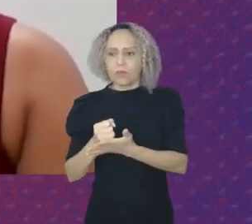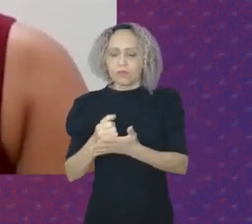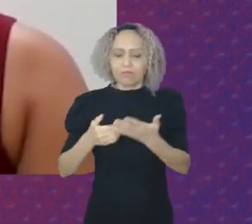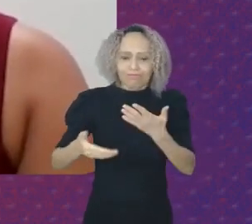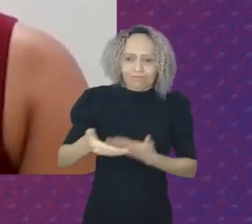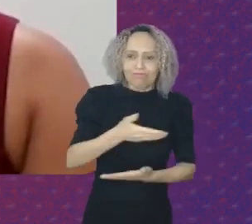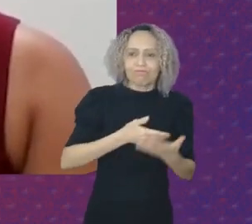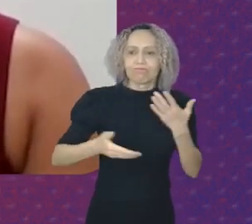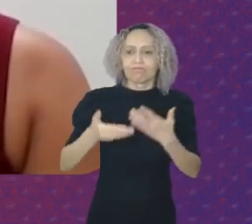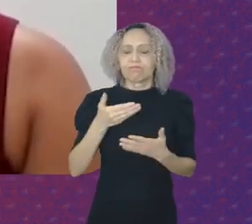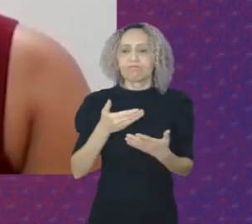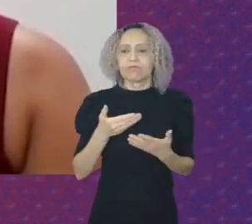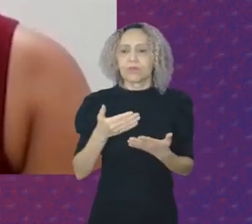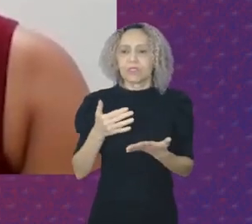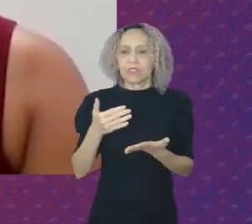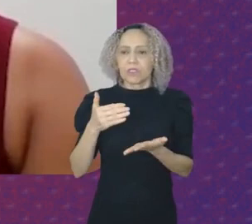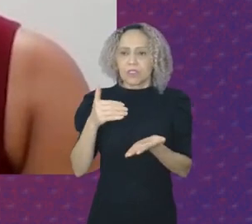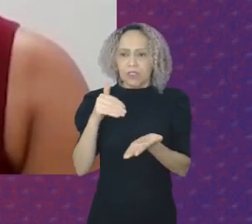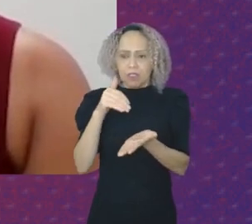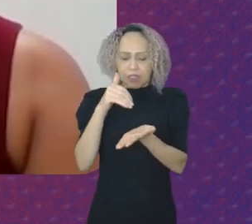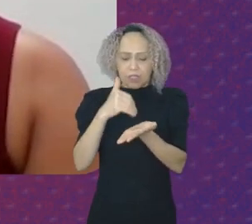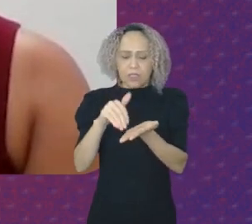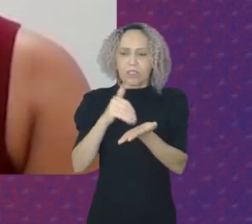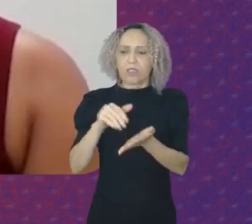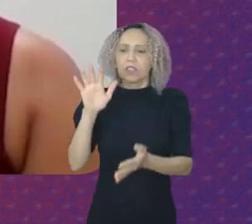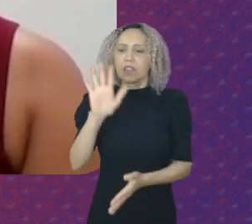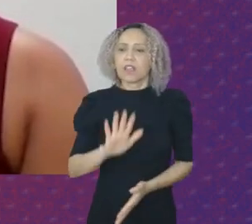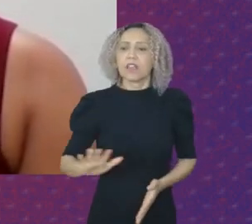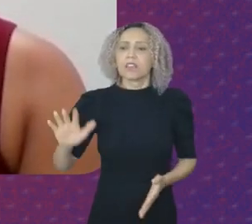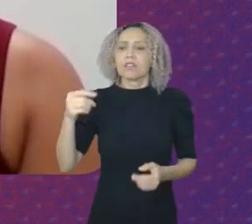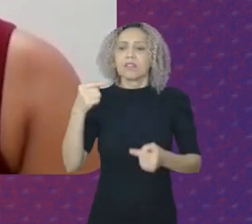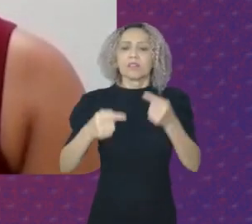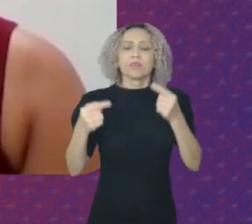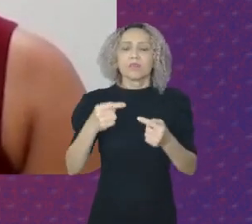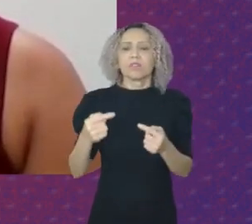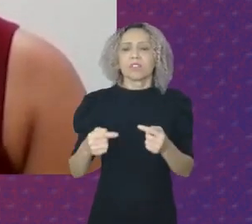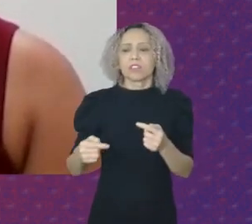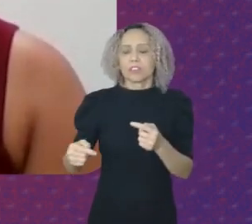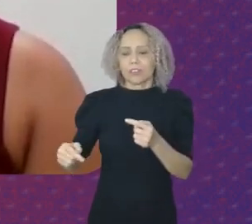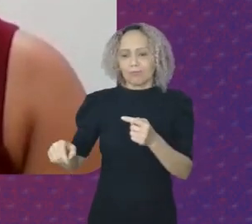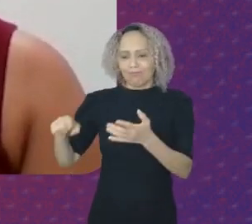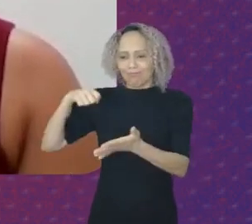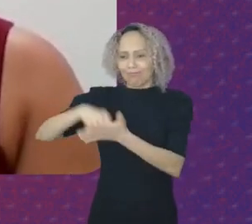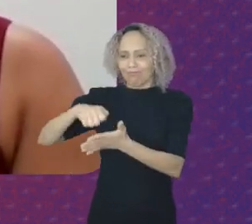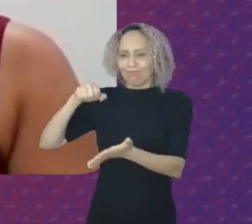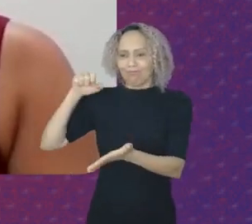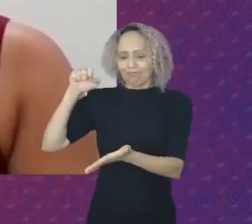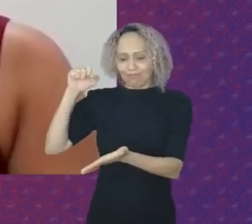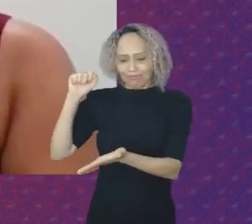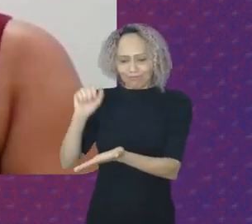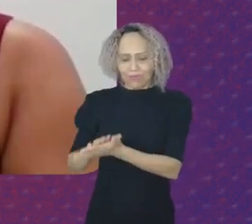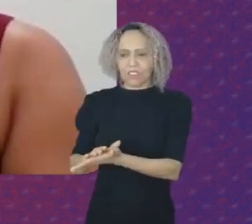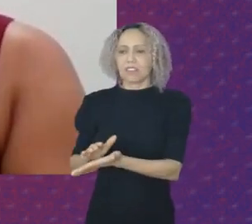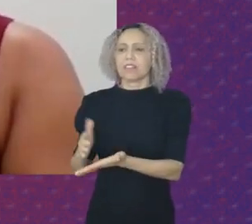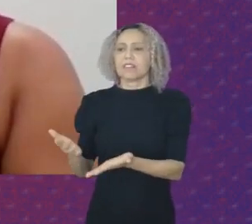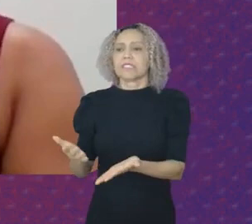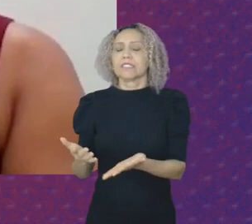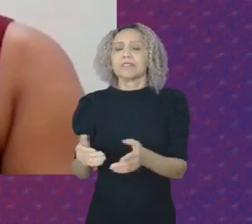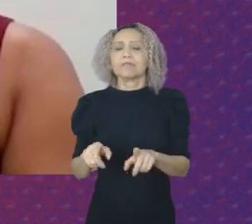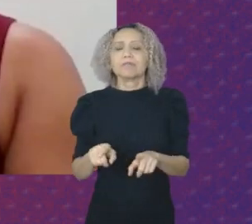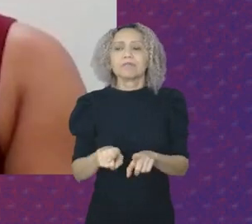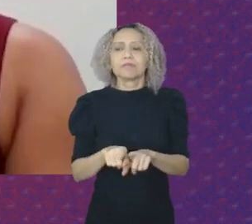inclusive, com a Senapem, que é a Secretaria Nacional de Políticas Penais, a gente tem feito um processo de